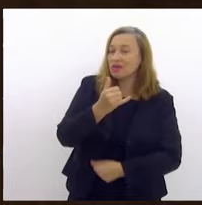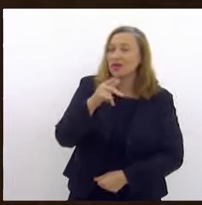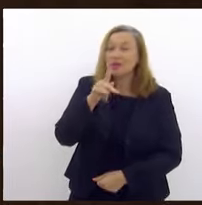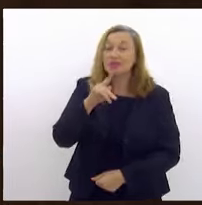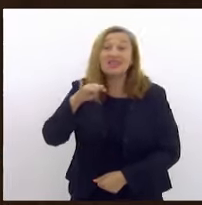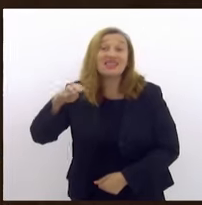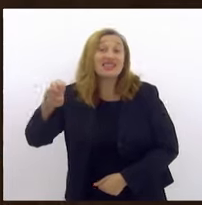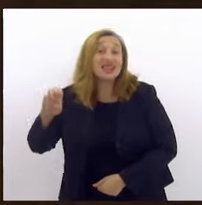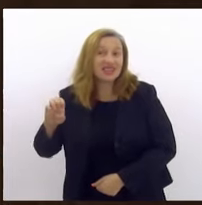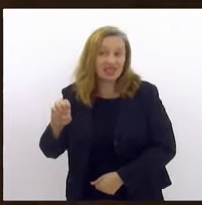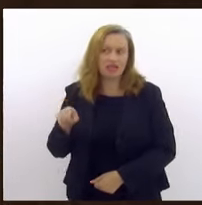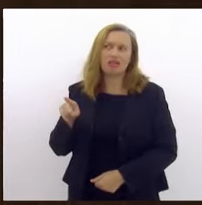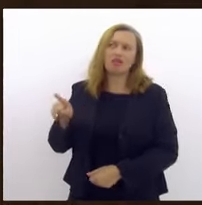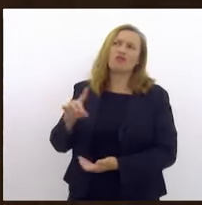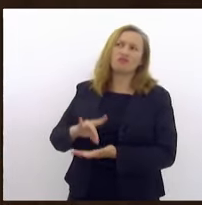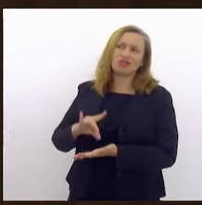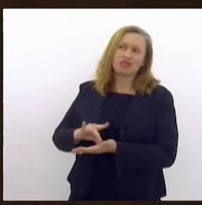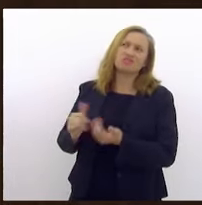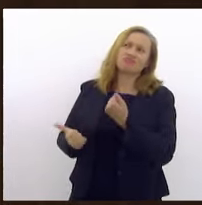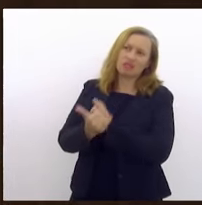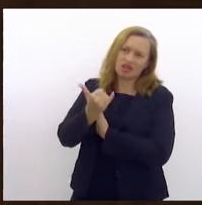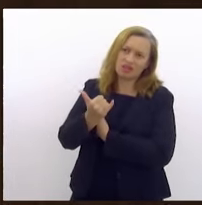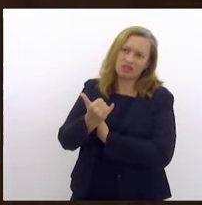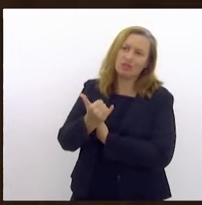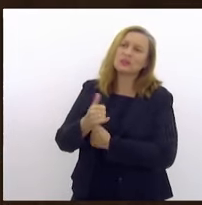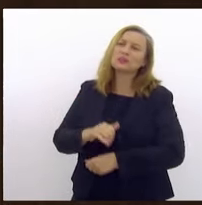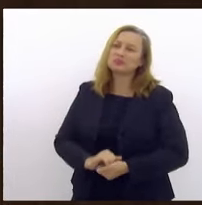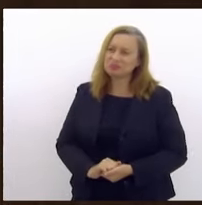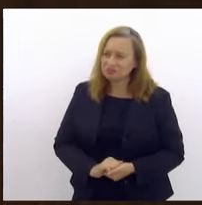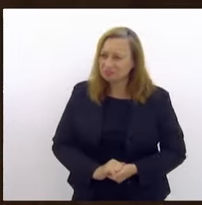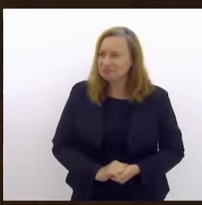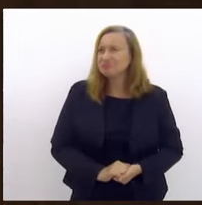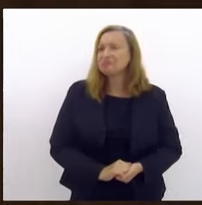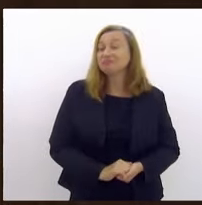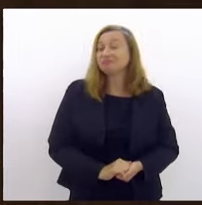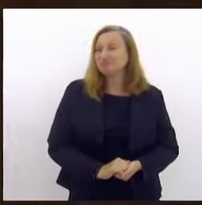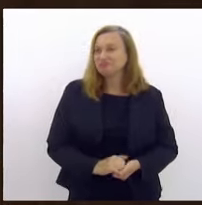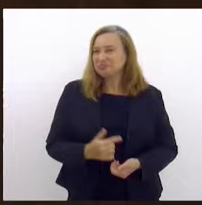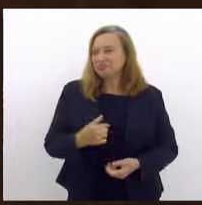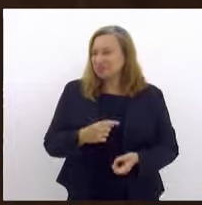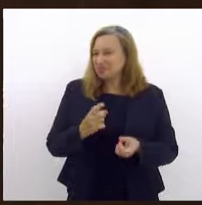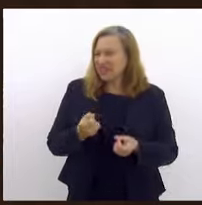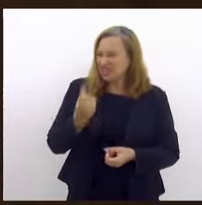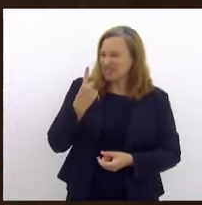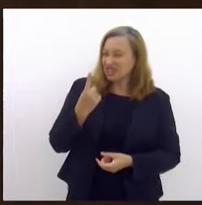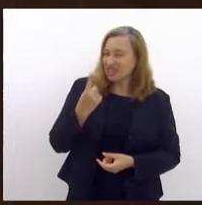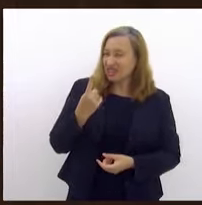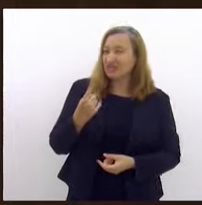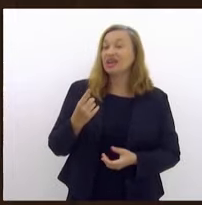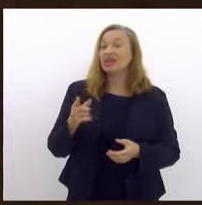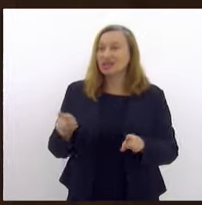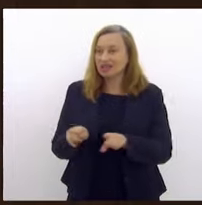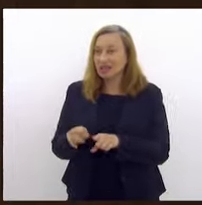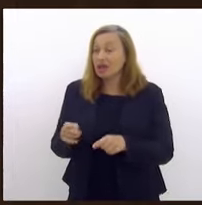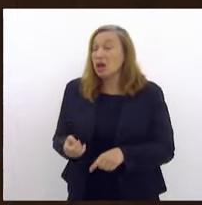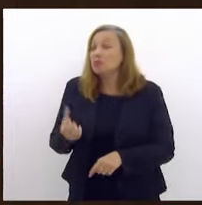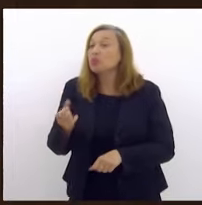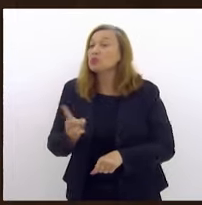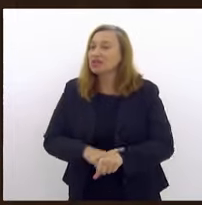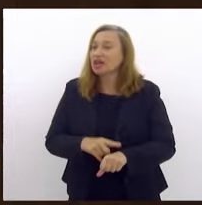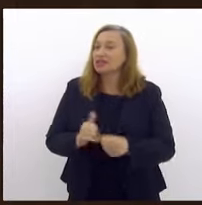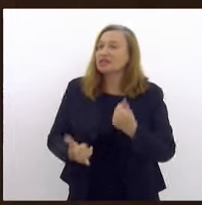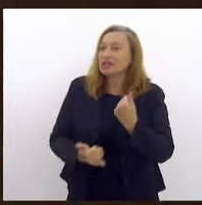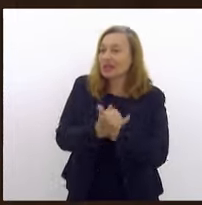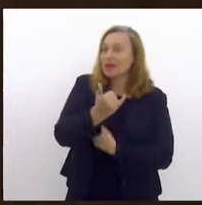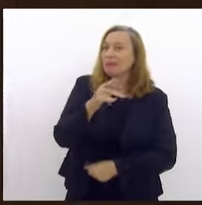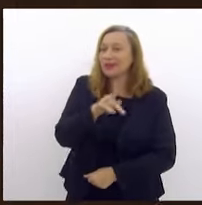Pisciani. Ele é o verdadeiro traidor. O verdadeiro traidor. E não vai me causar estranheza, daqui a pouco ele vai trair o PT também, pô. Daqui a pouco ele